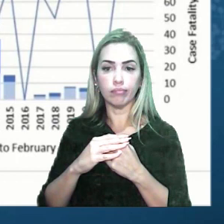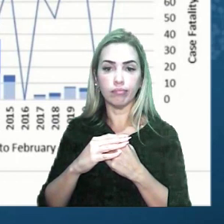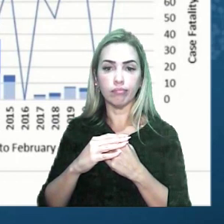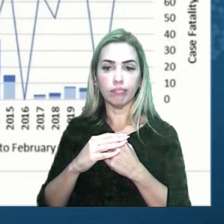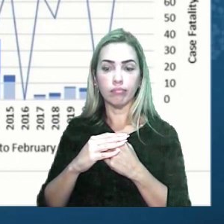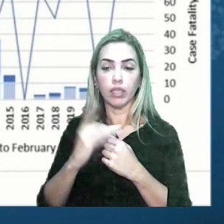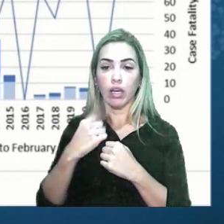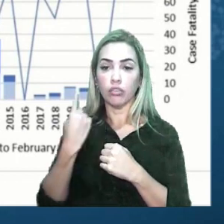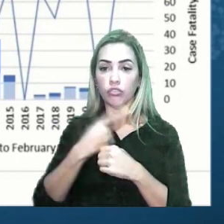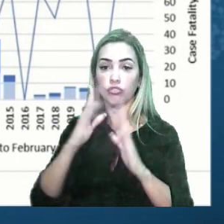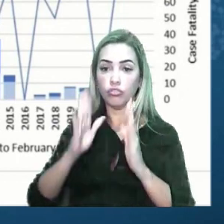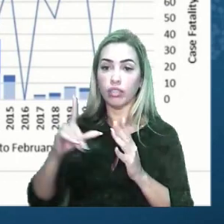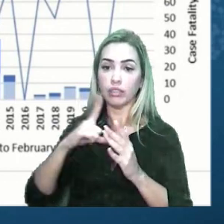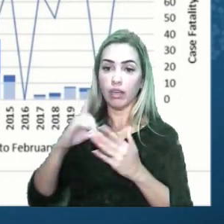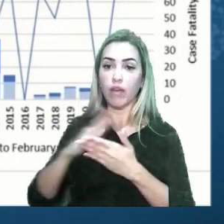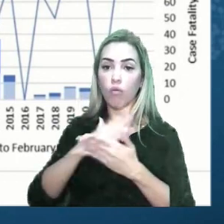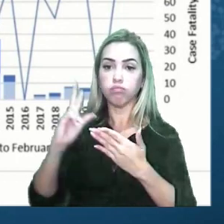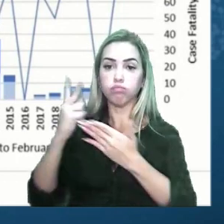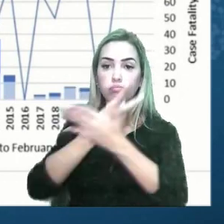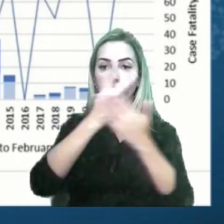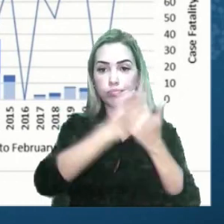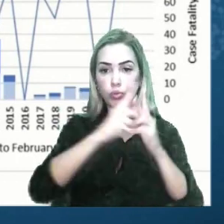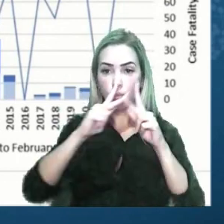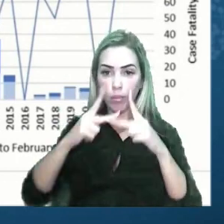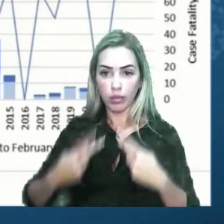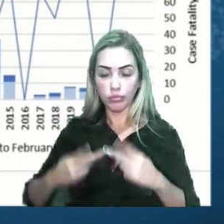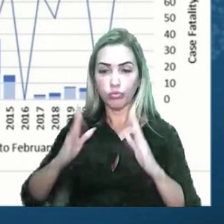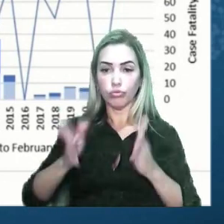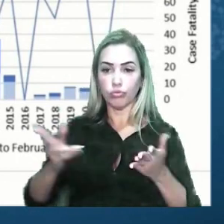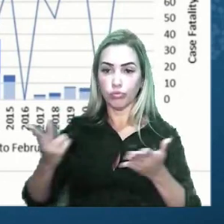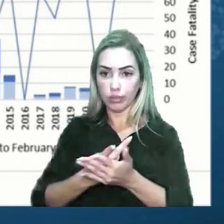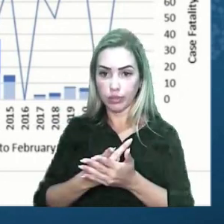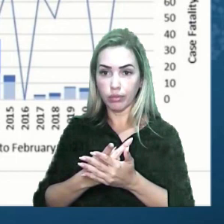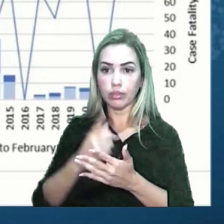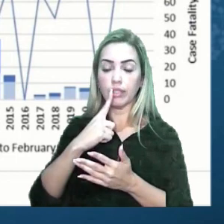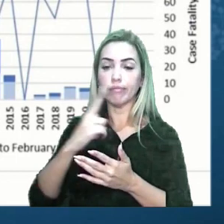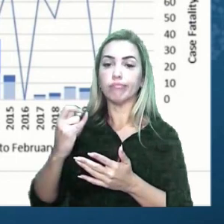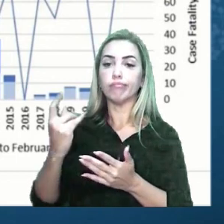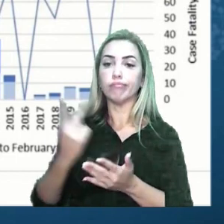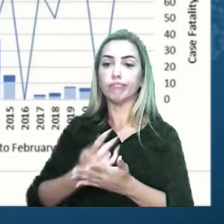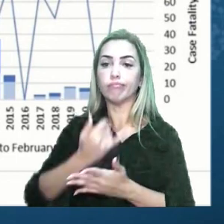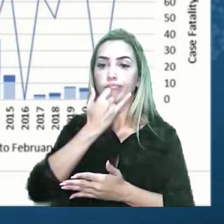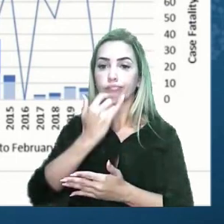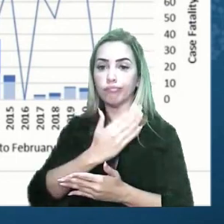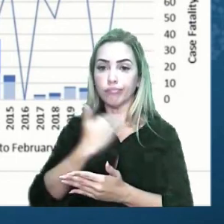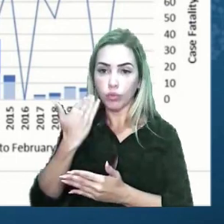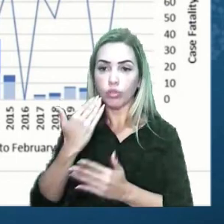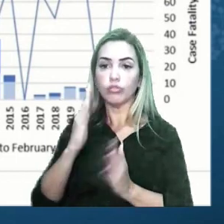a gente teve alguns surtos em humanos com uma taxa de fatalidade,